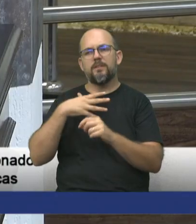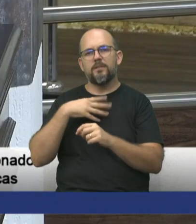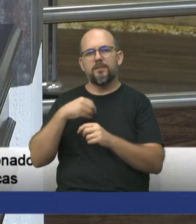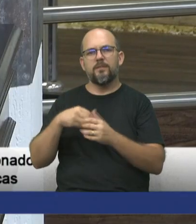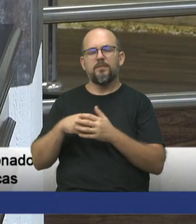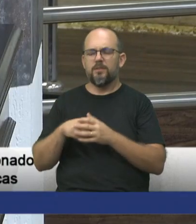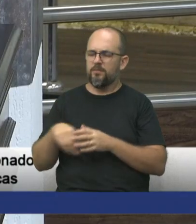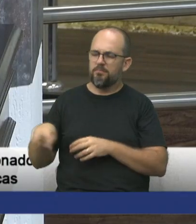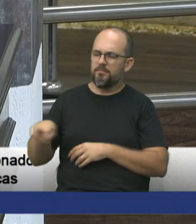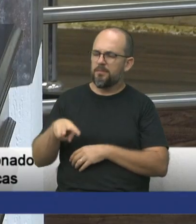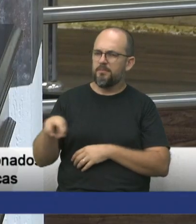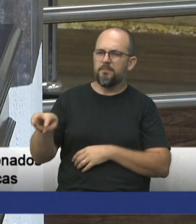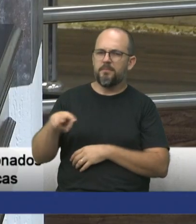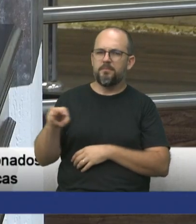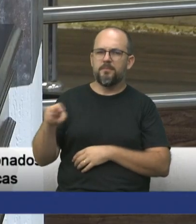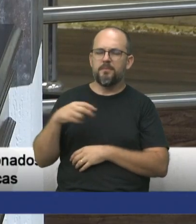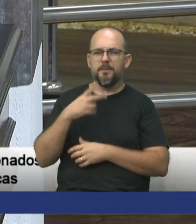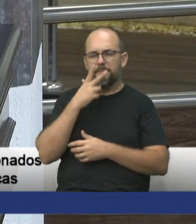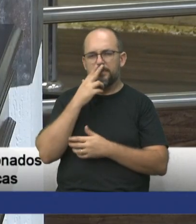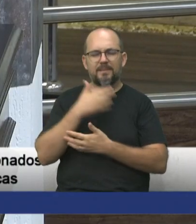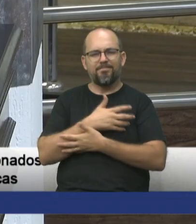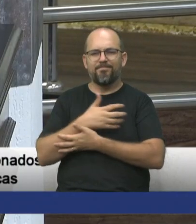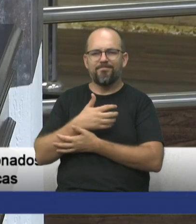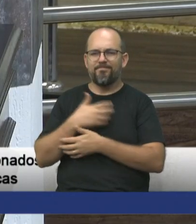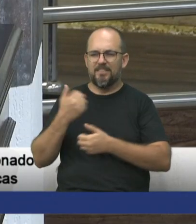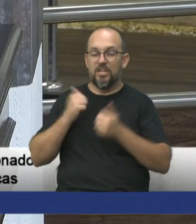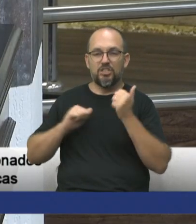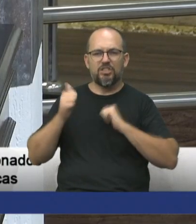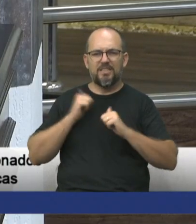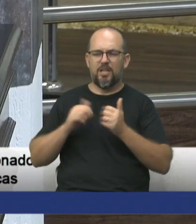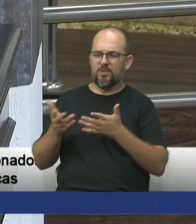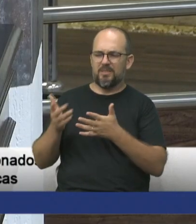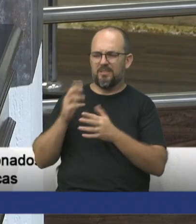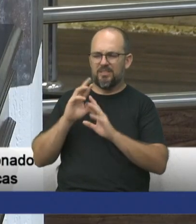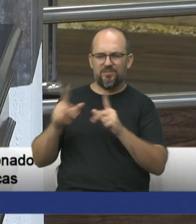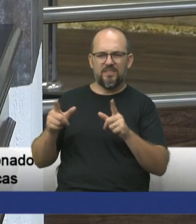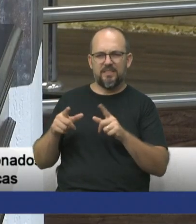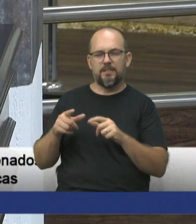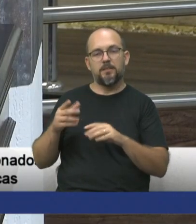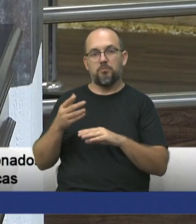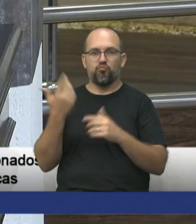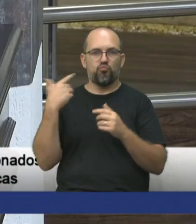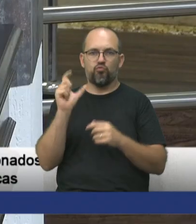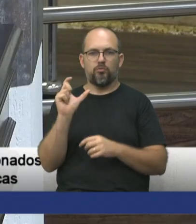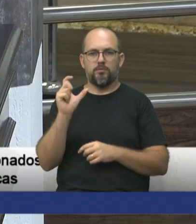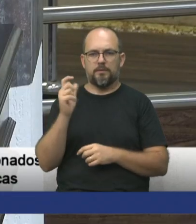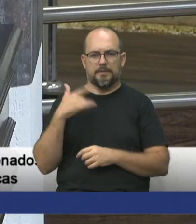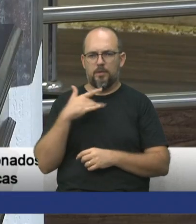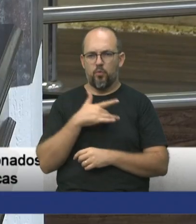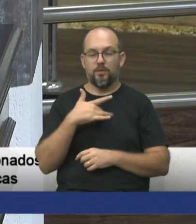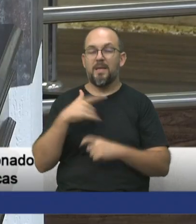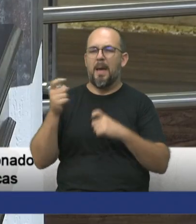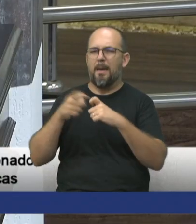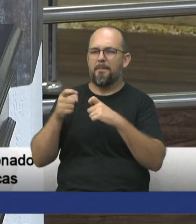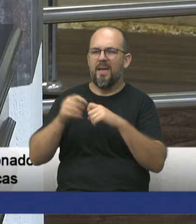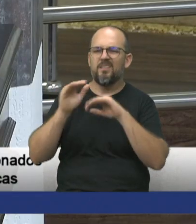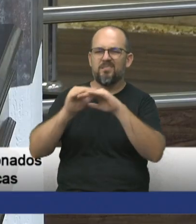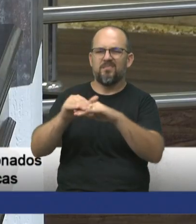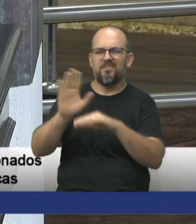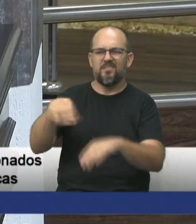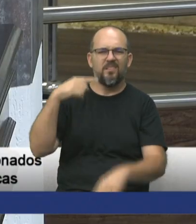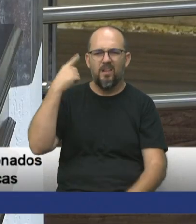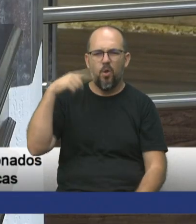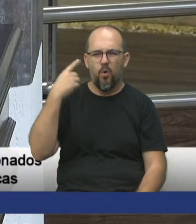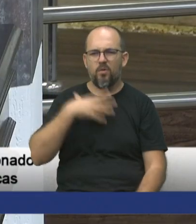tinha. E, na época, eu não tinha plano de saúde, e a médica falou que eu era louca, que o meu filho não tinha